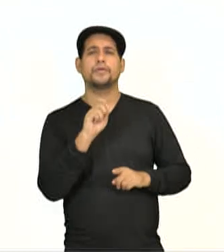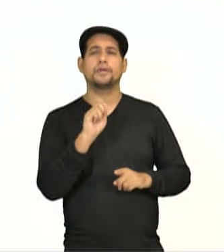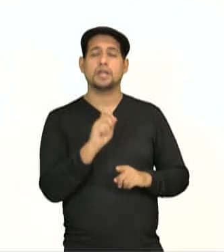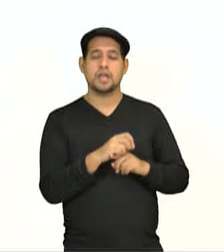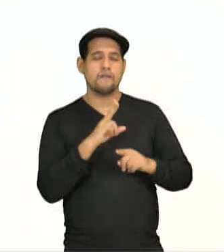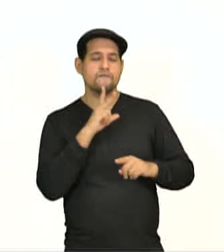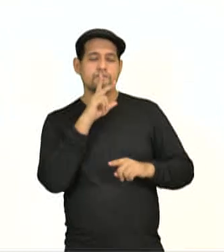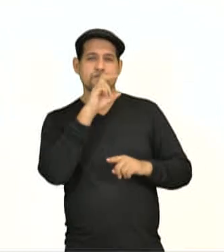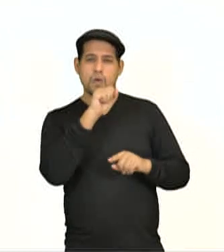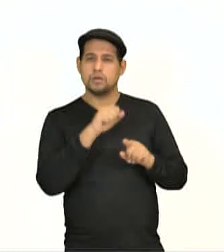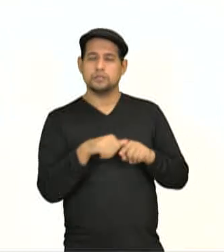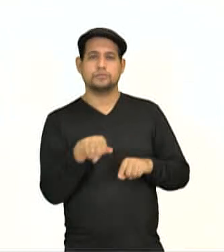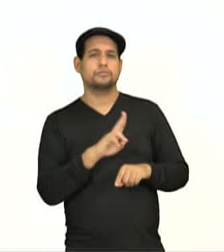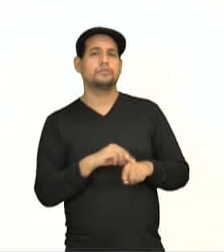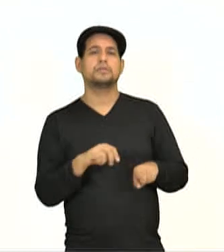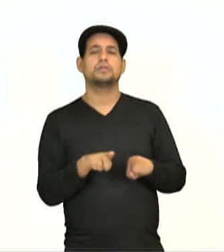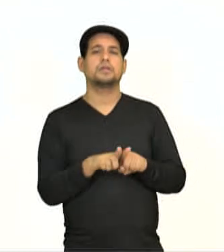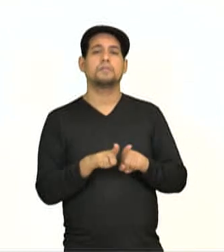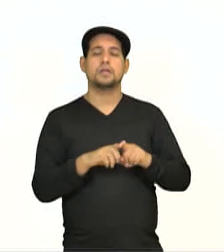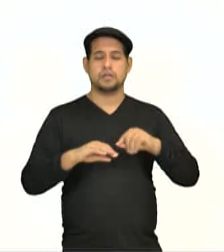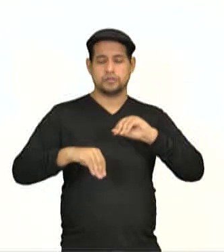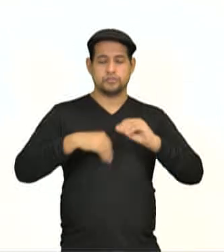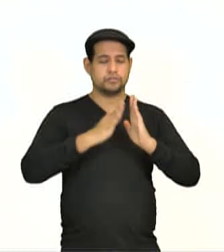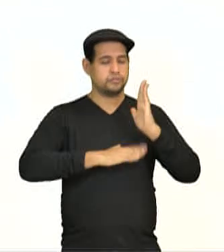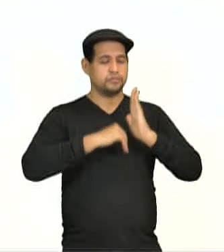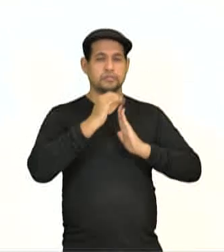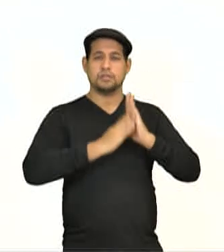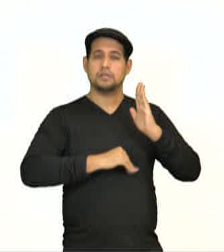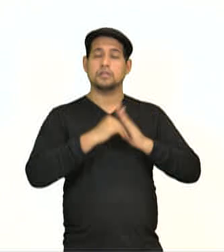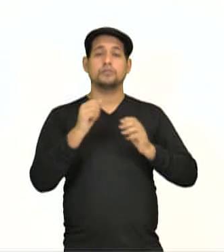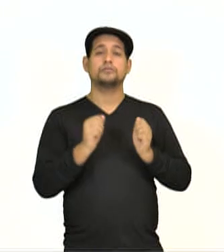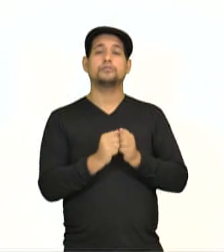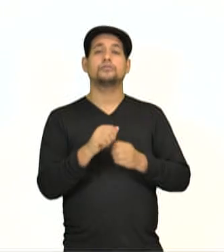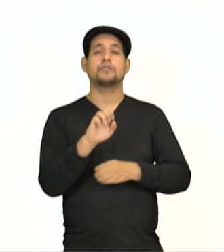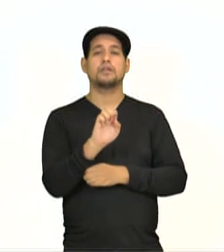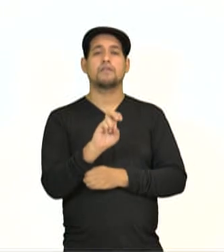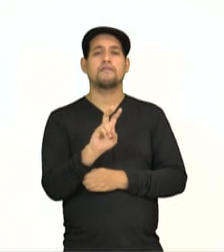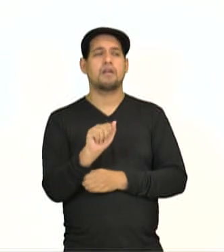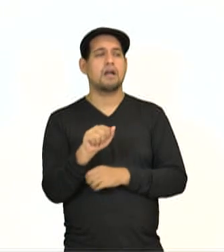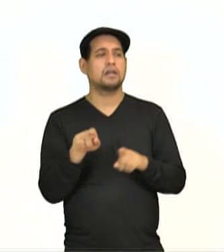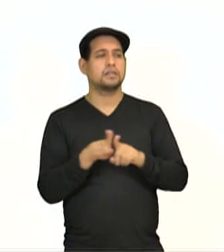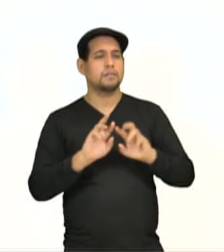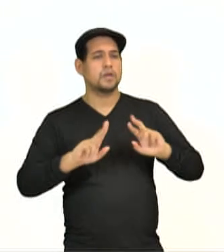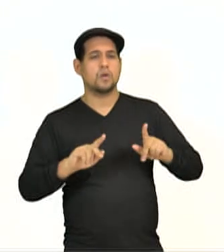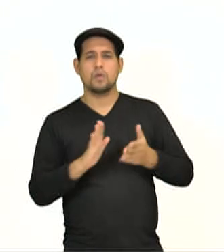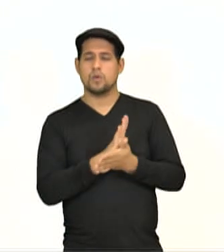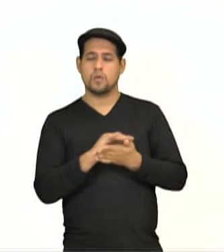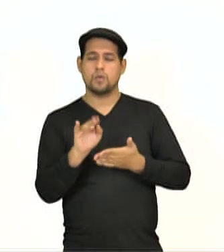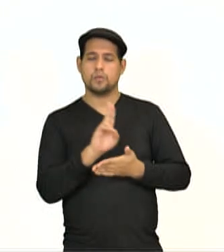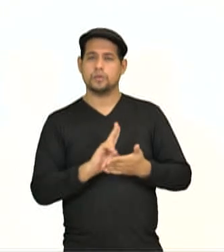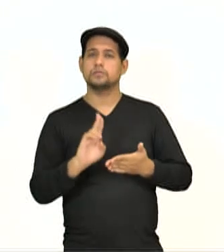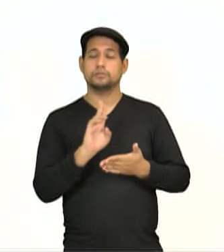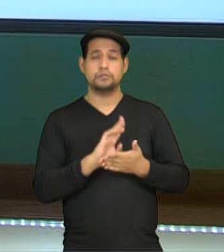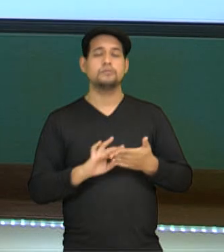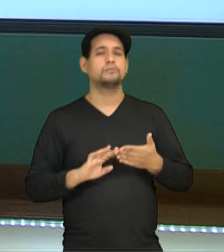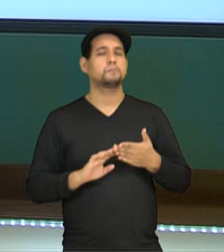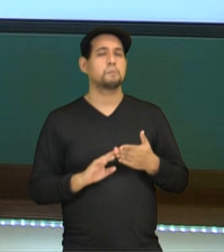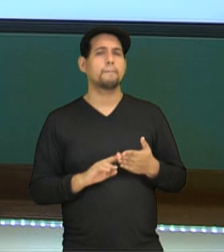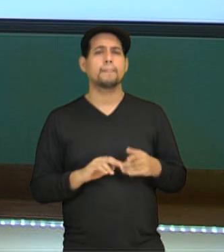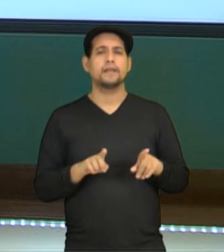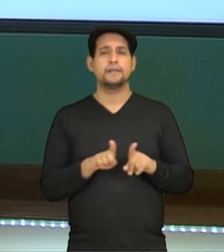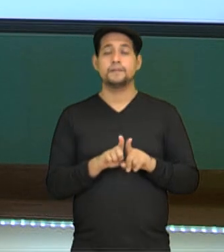a força de adesão em tintas à base de EVA e outras aplicações.